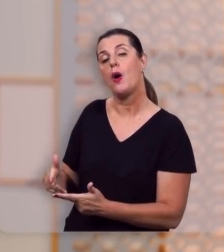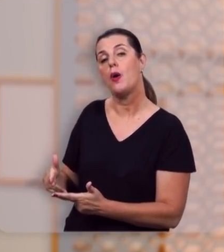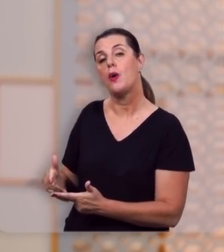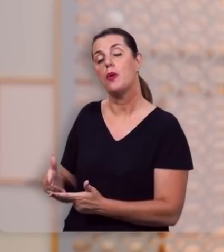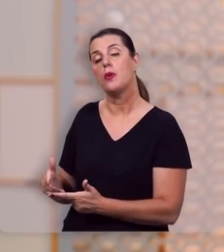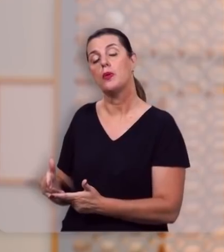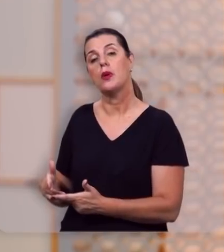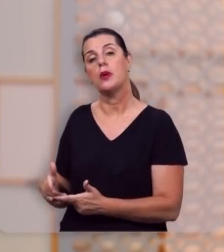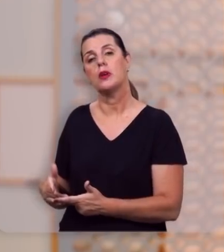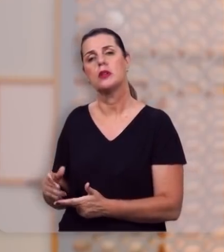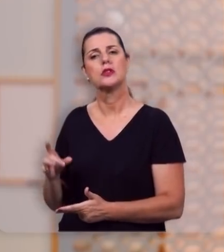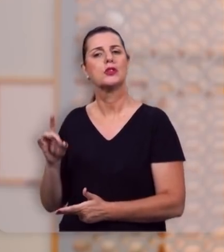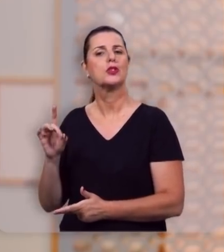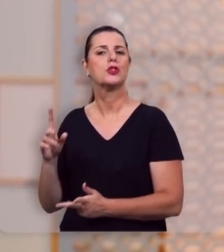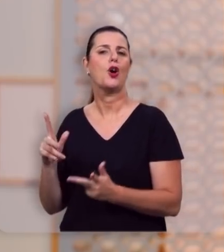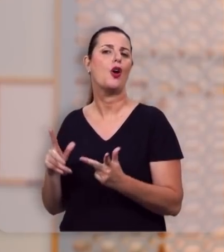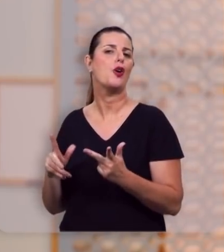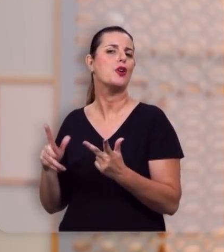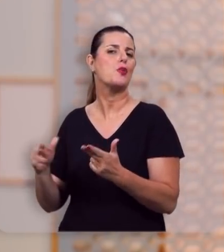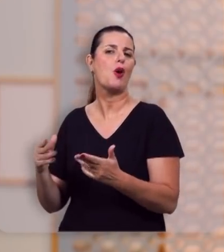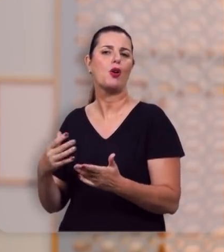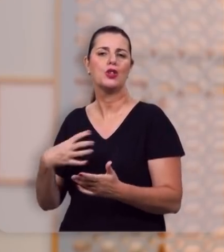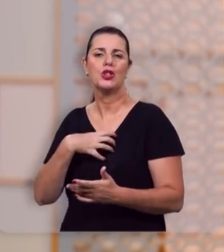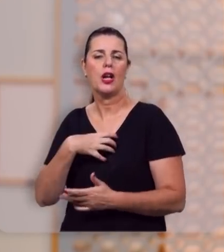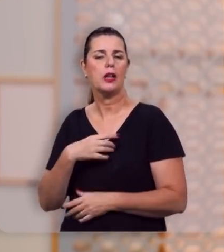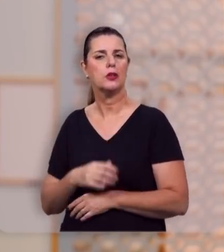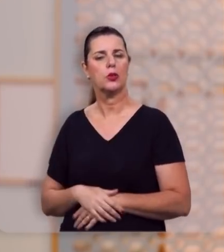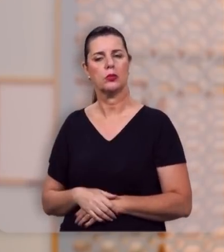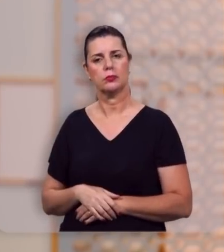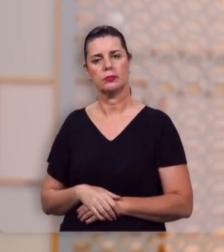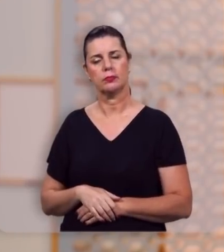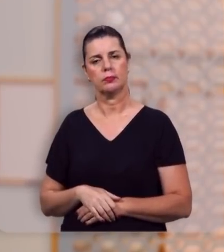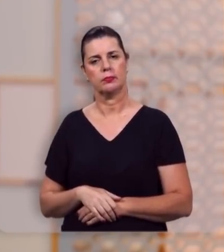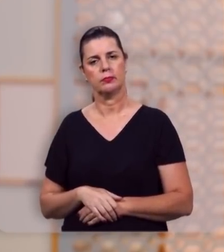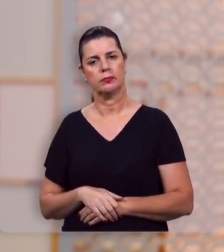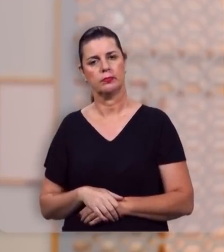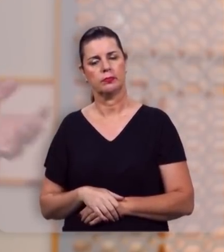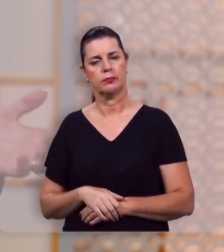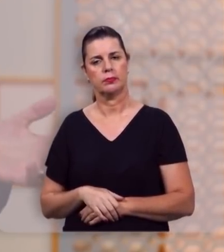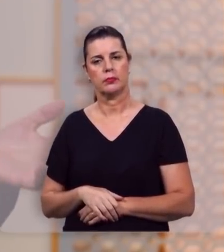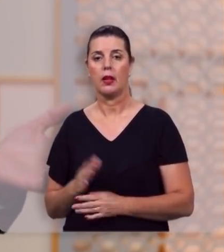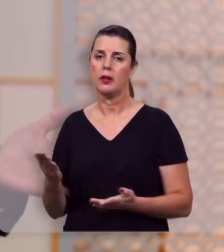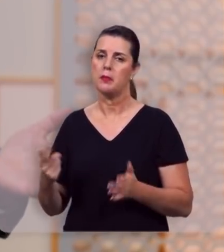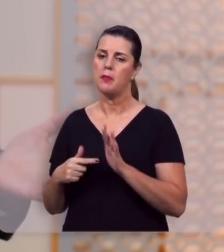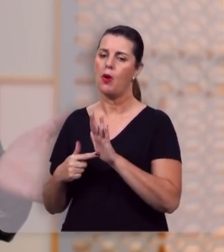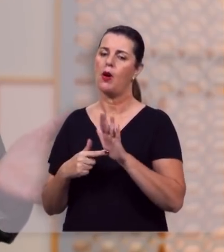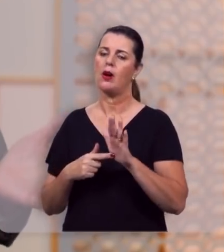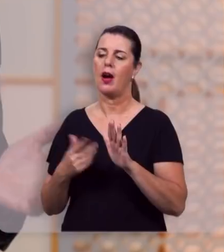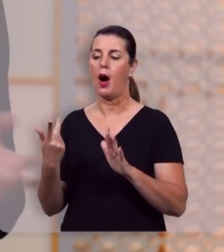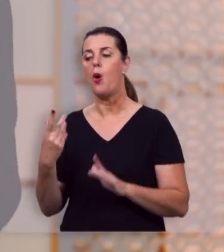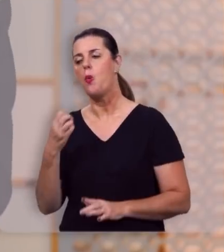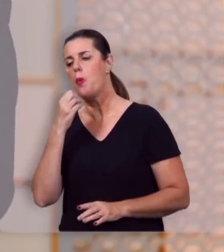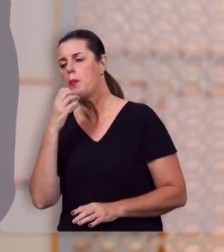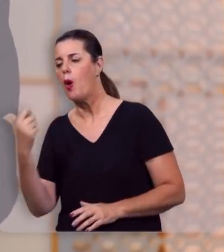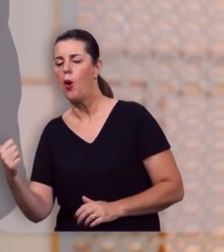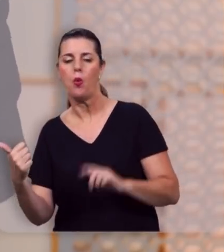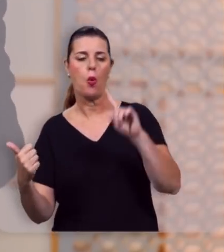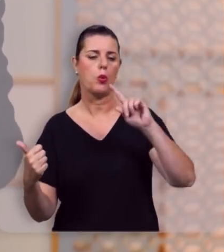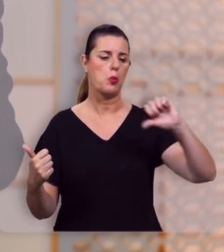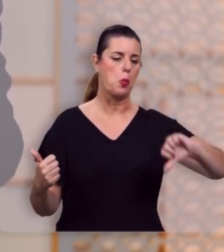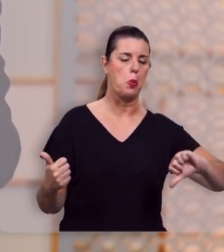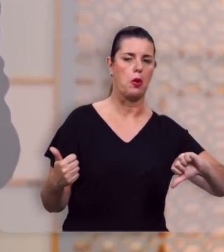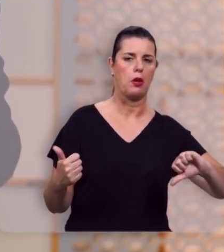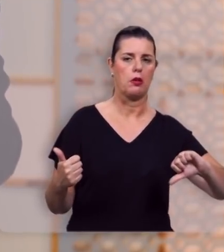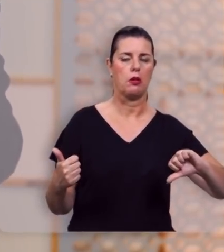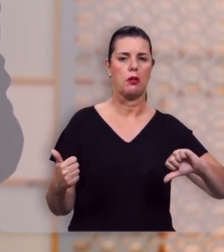podem exigir apenas o mesmo empenho. E desta maneira favorece um filho em detrimento do outro.